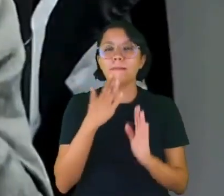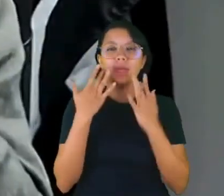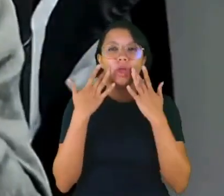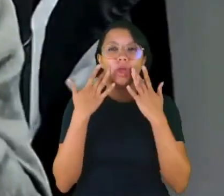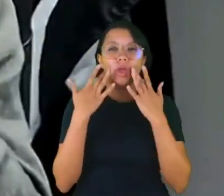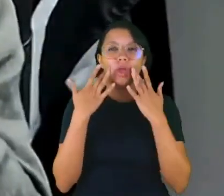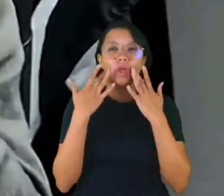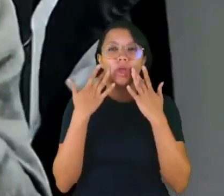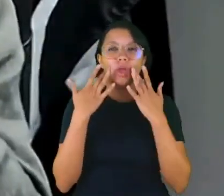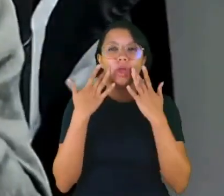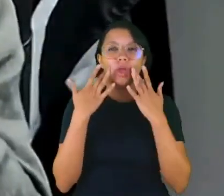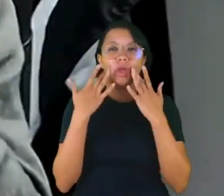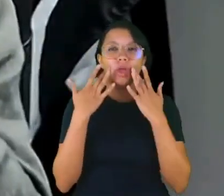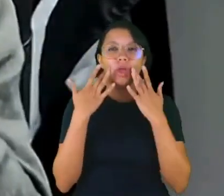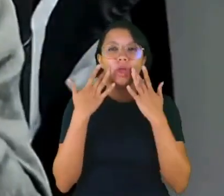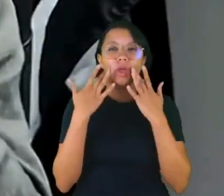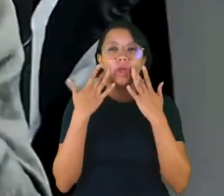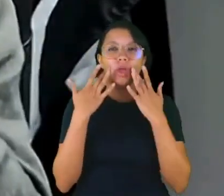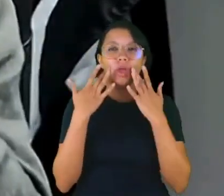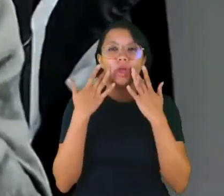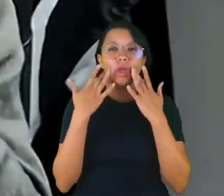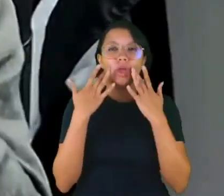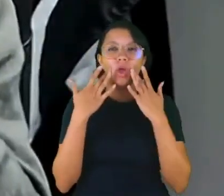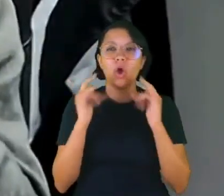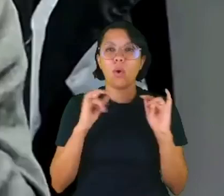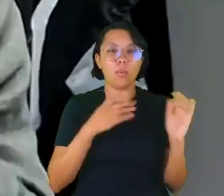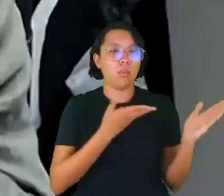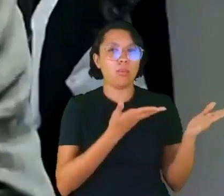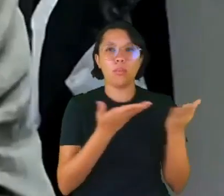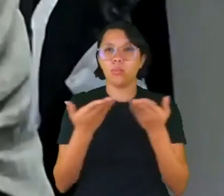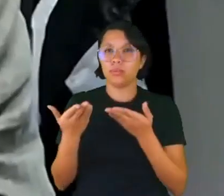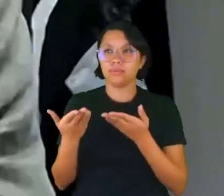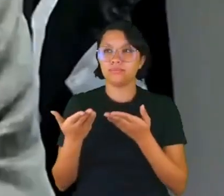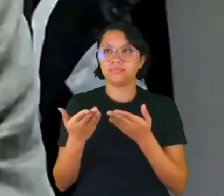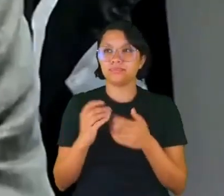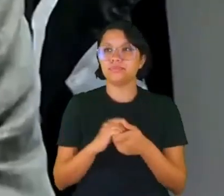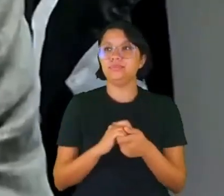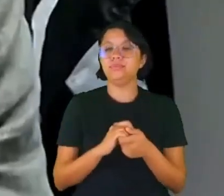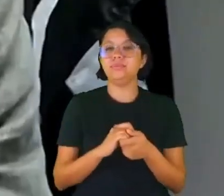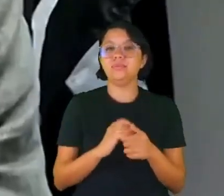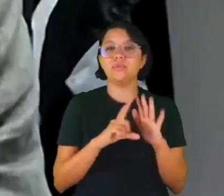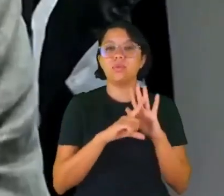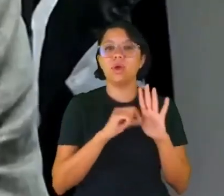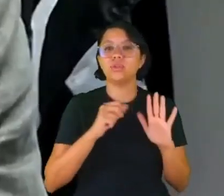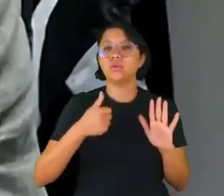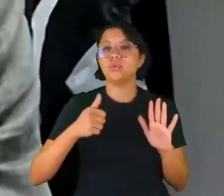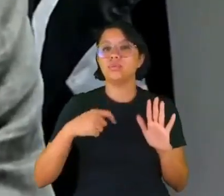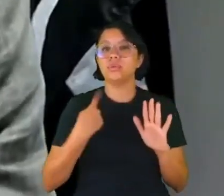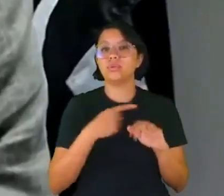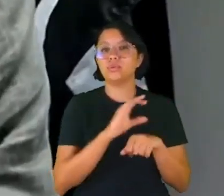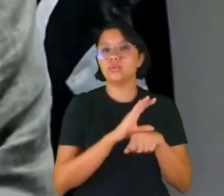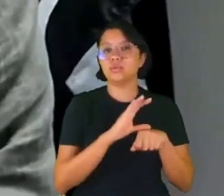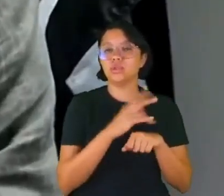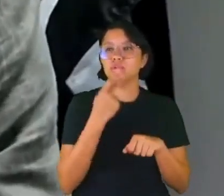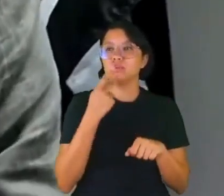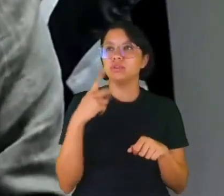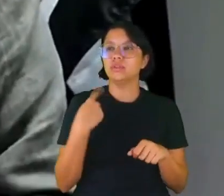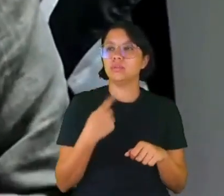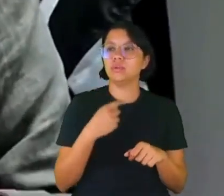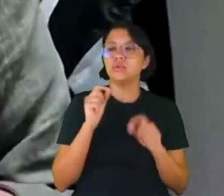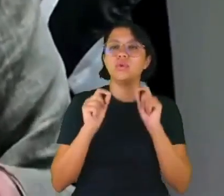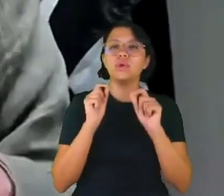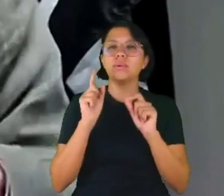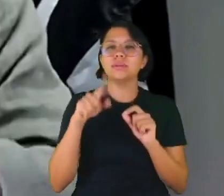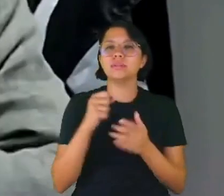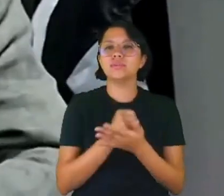nisso, O ministro Paulo Dias de Moura Ribeiro veste óculos de grau. eu vou ao artigo 1º da nossa Constituição, que vai dizer para nós quais